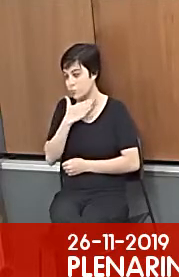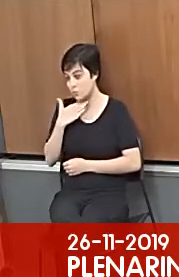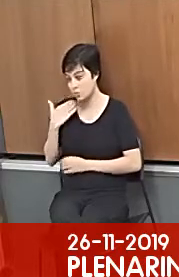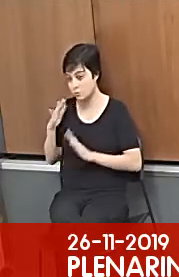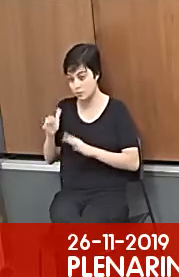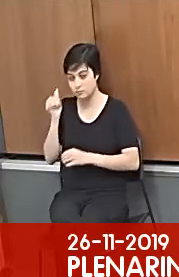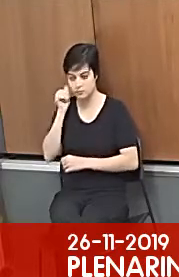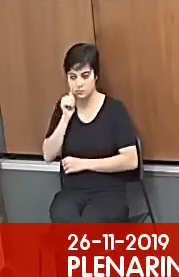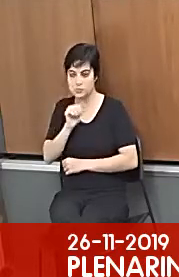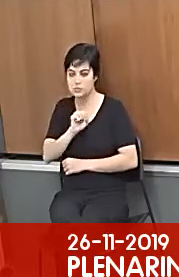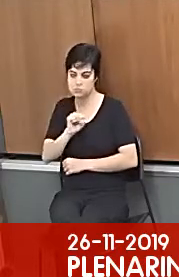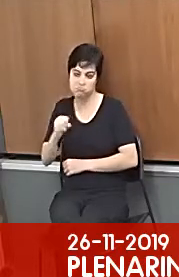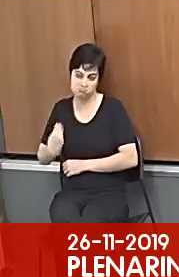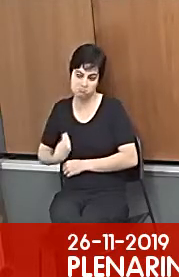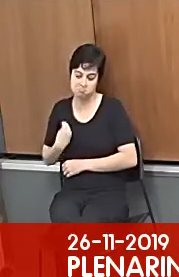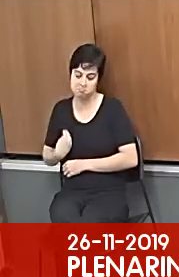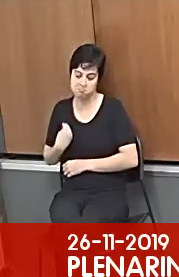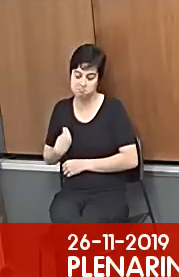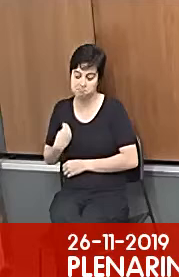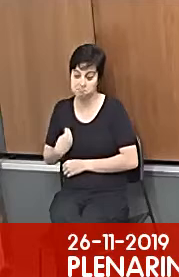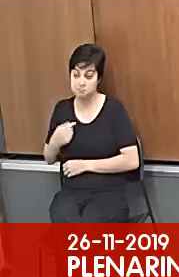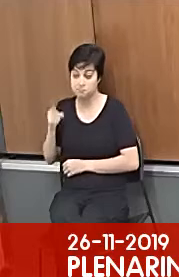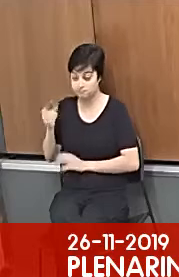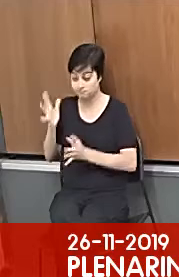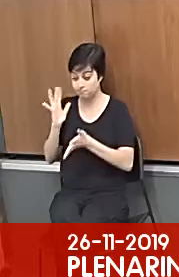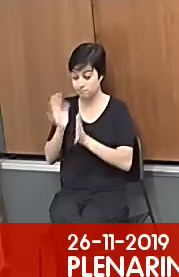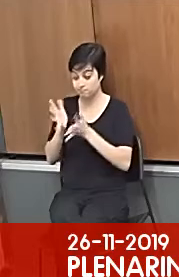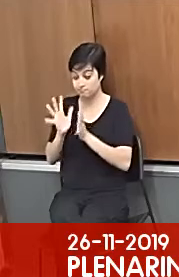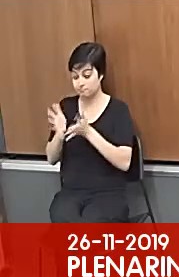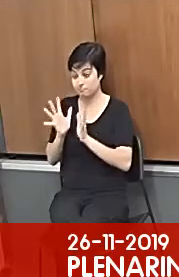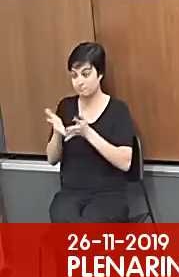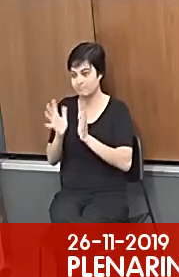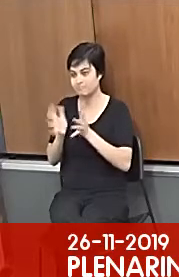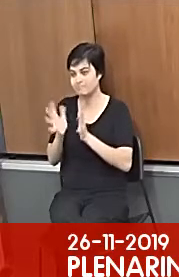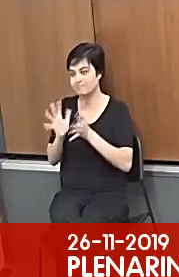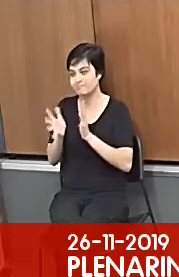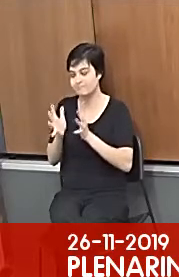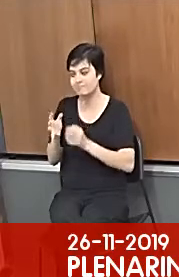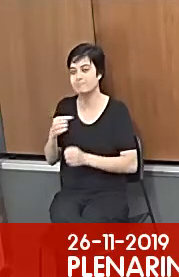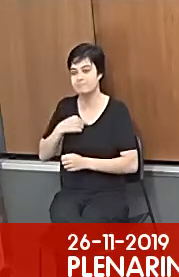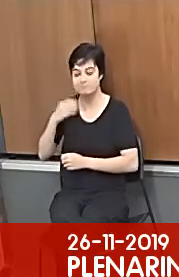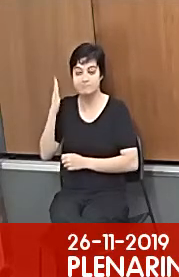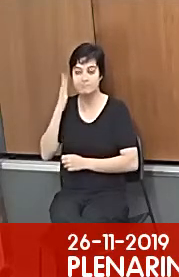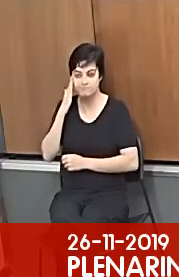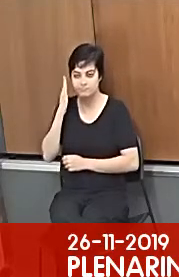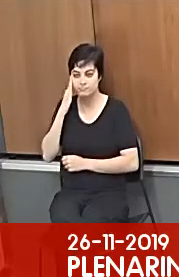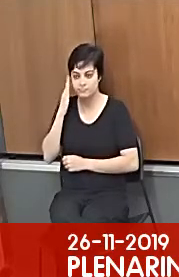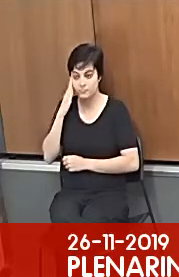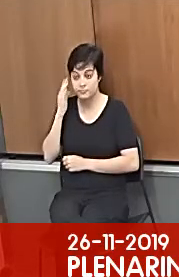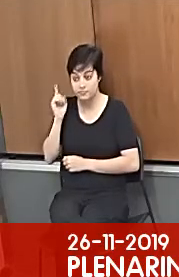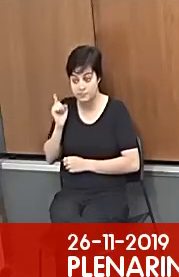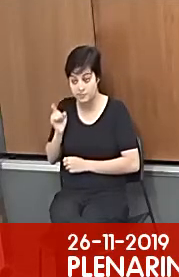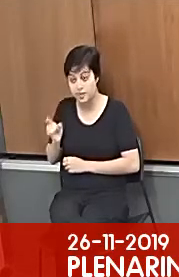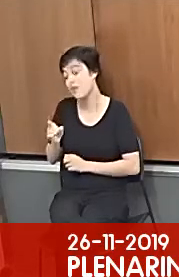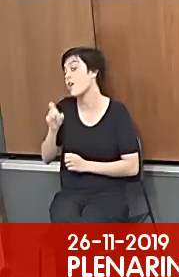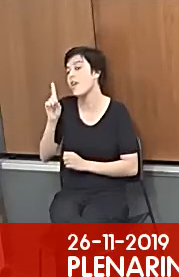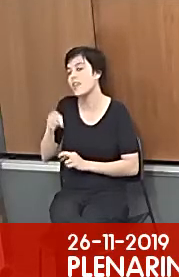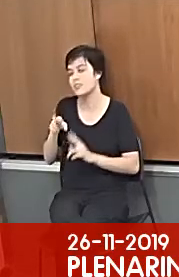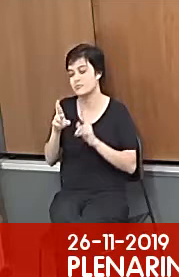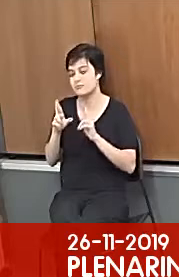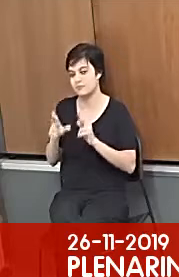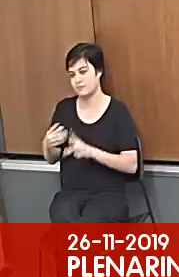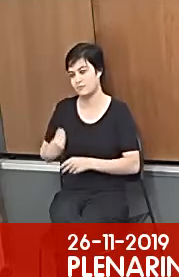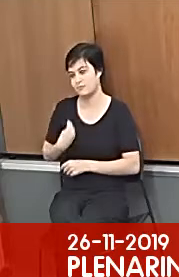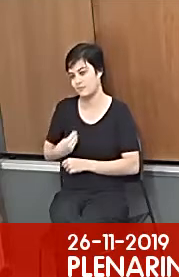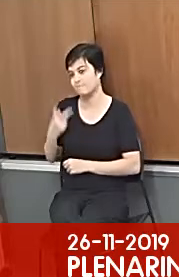alguém que foi educada em Libras. E por isso eu sei o quanto que isso faz a diferença na